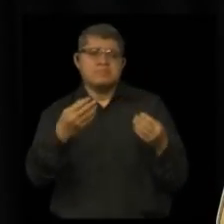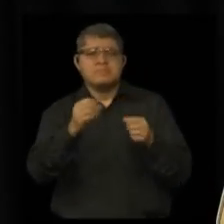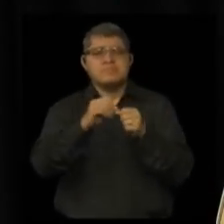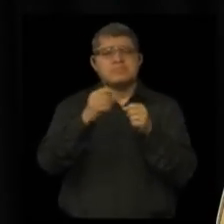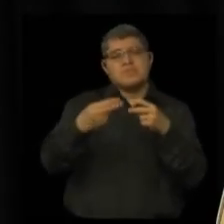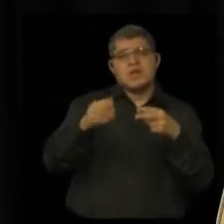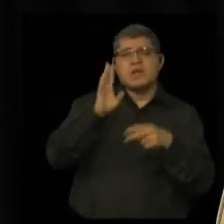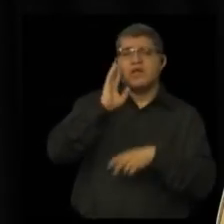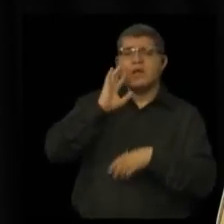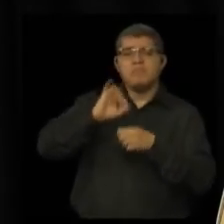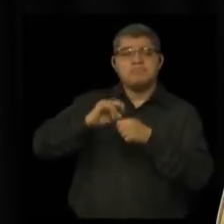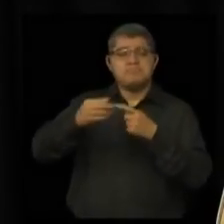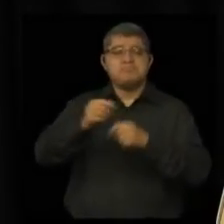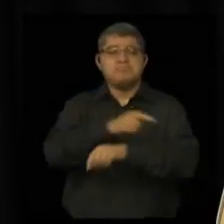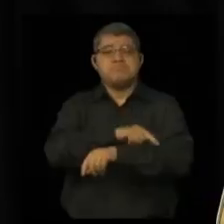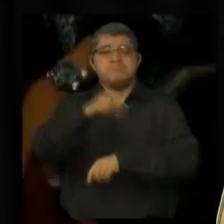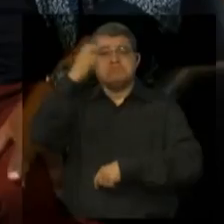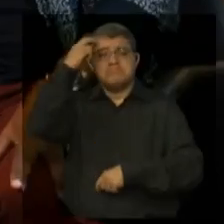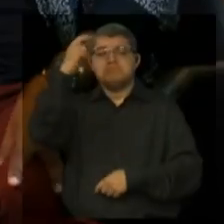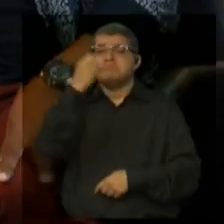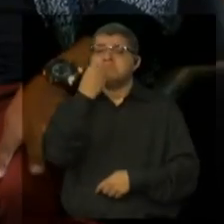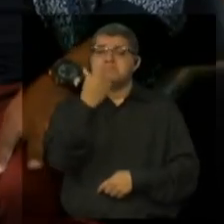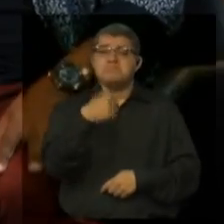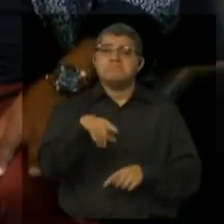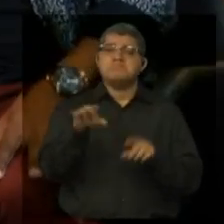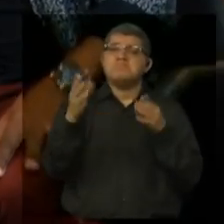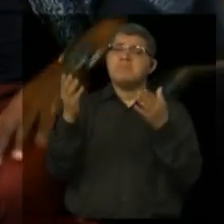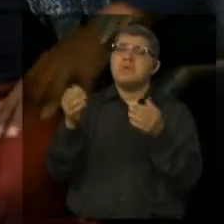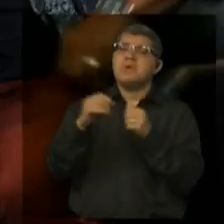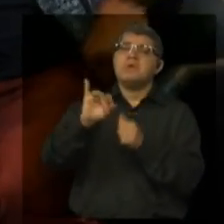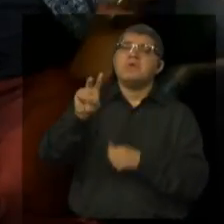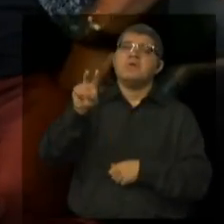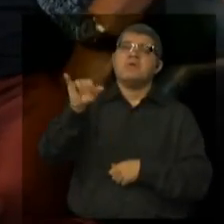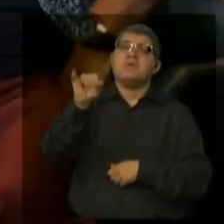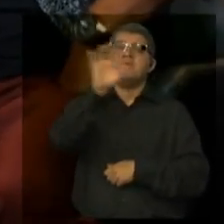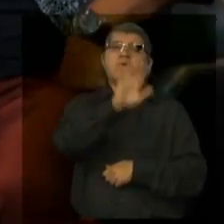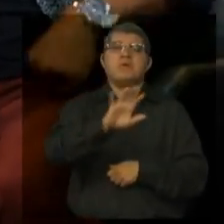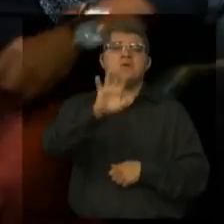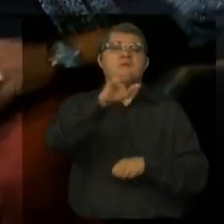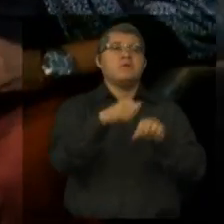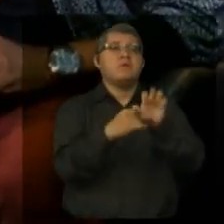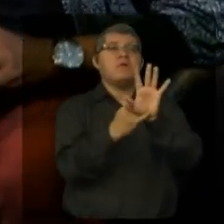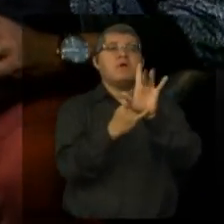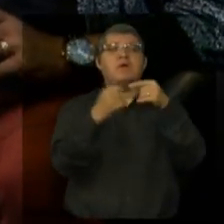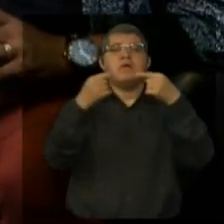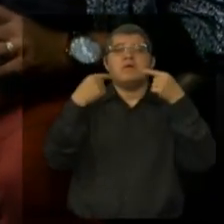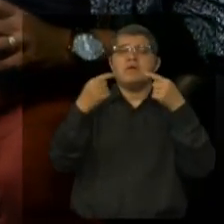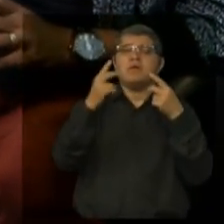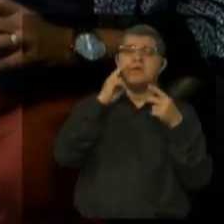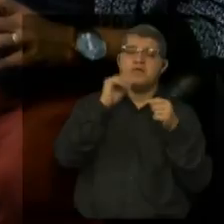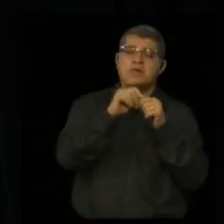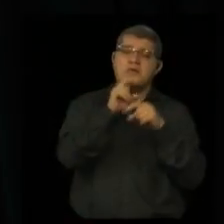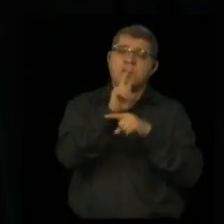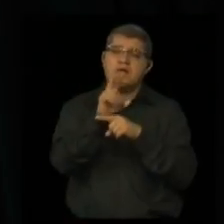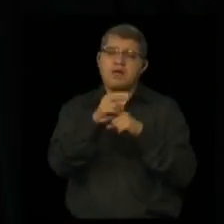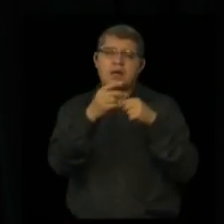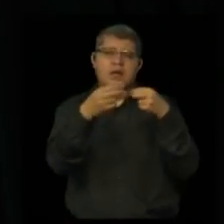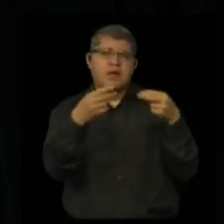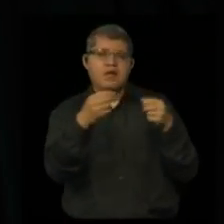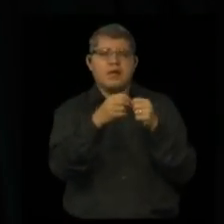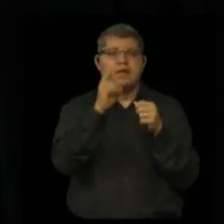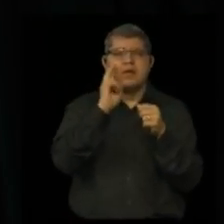coisas bacanas, geniais e boas. E Ivan, como que você vê o cenário de Camaçari assim, musical? Você está acompanhando as coisas,